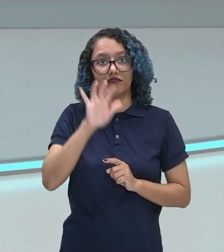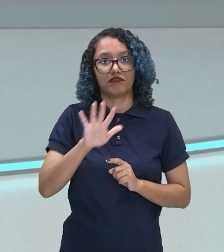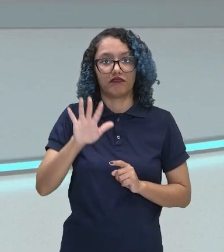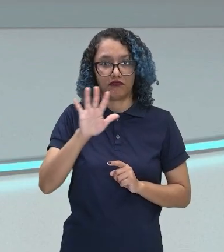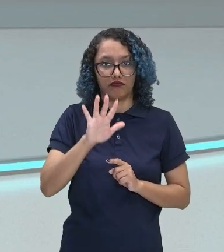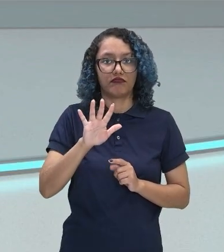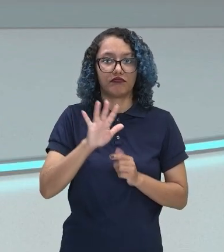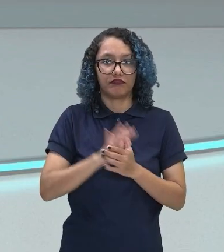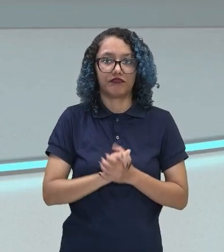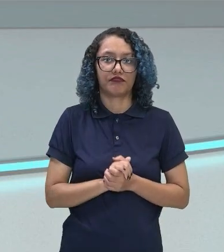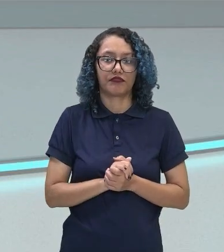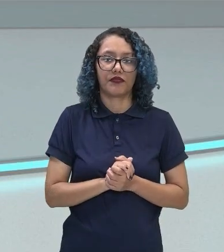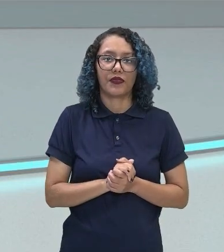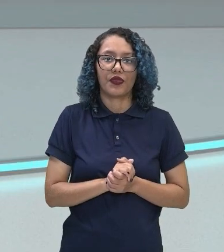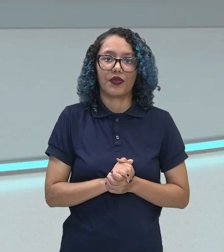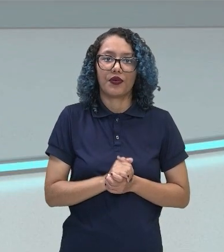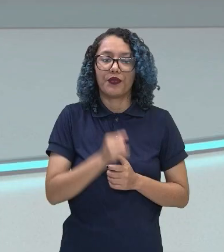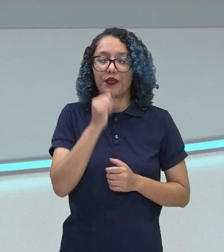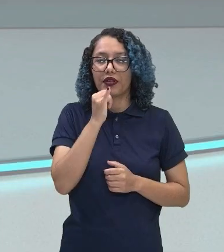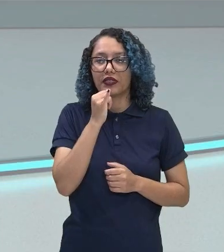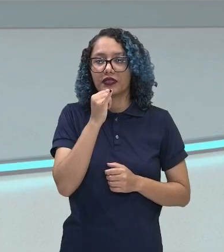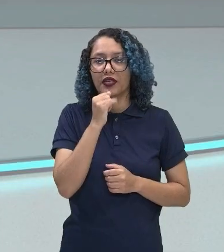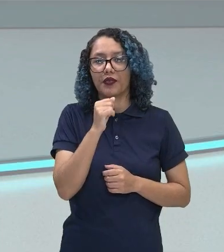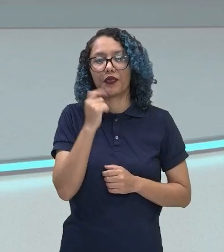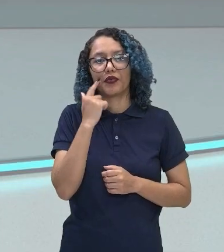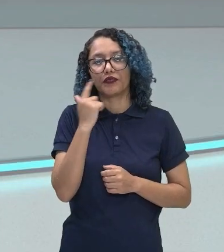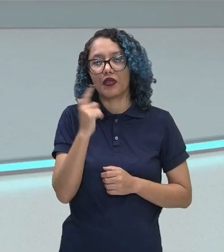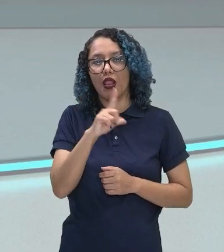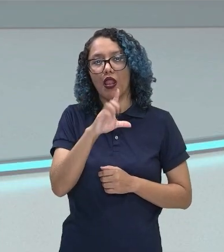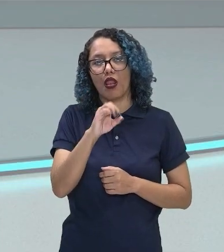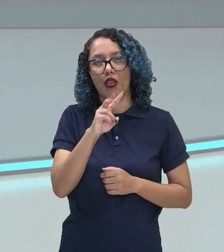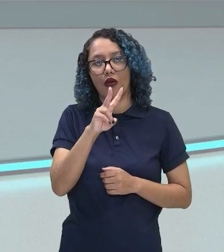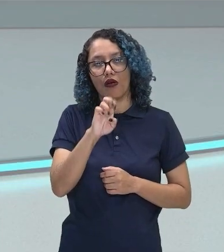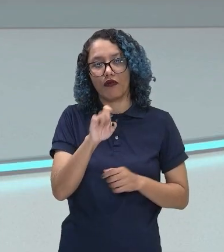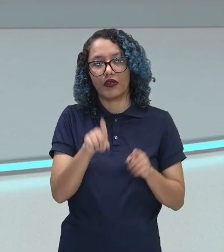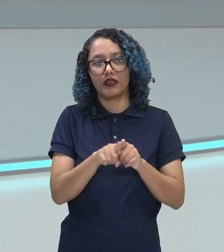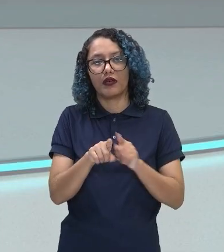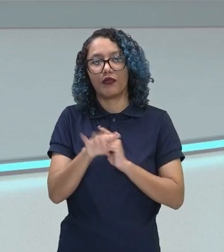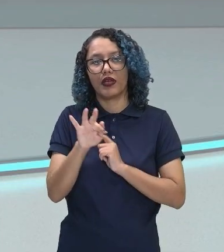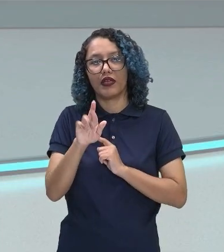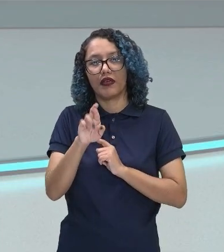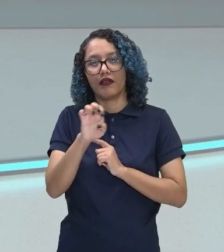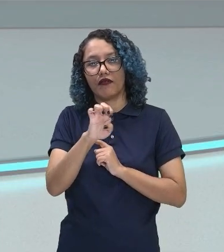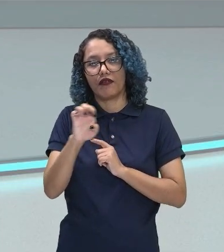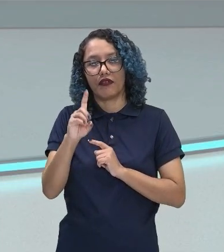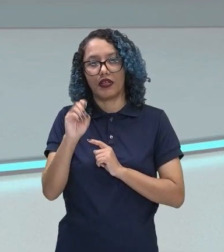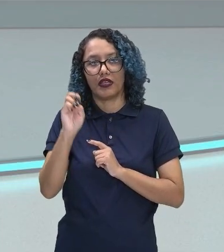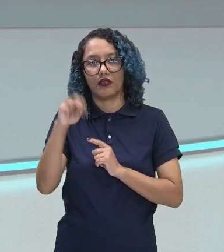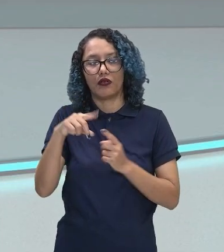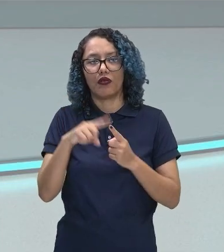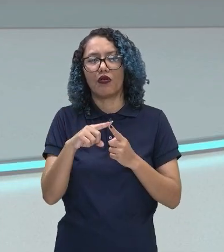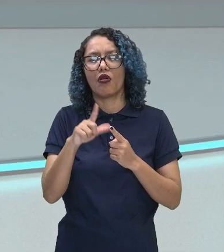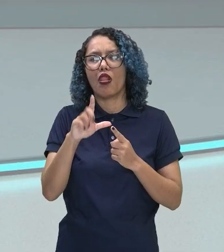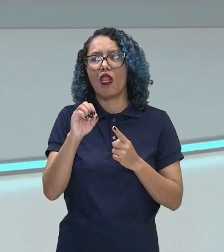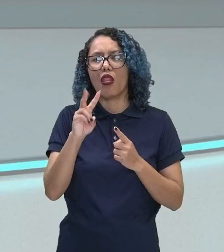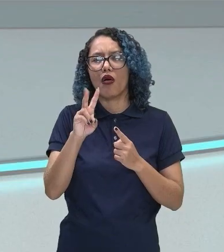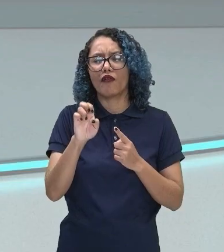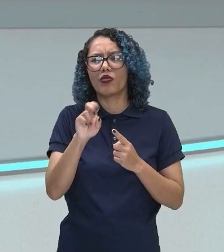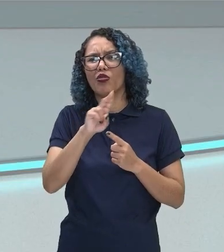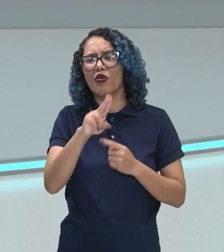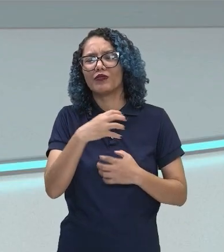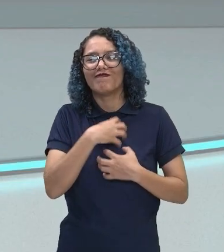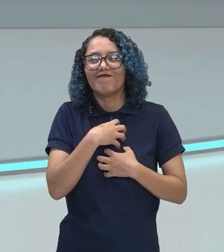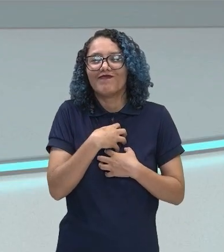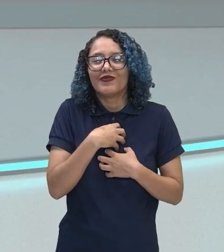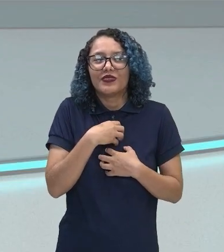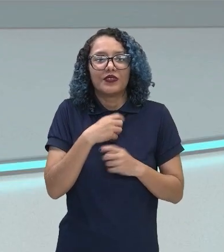abstratas, por exemplo, love and freedom. Love, então, é um sentimento, né? Como é que é o nome daquele sentimento de quando eu estou